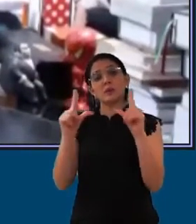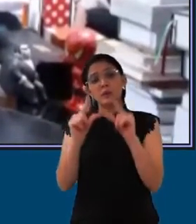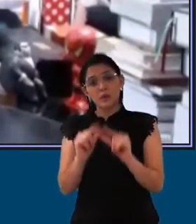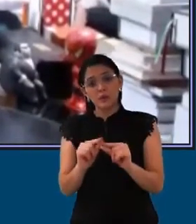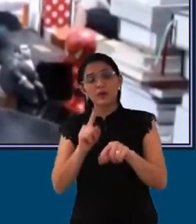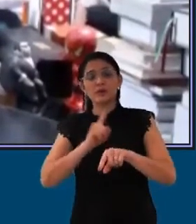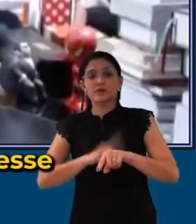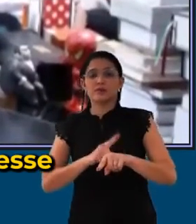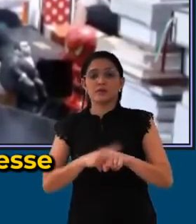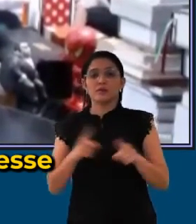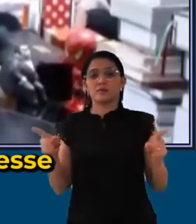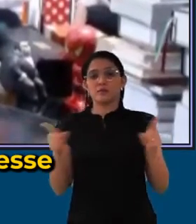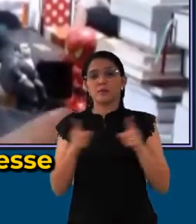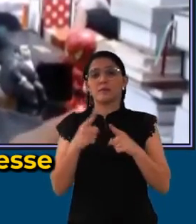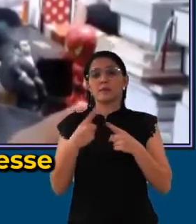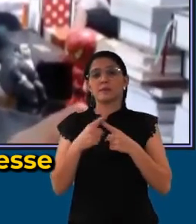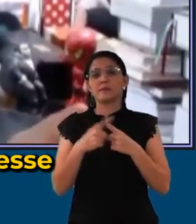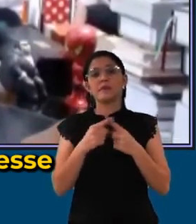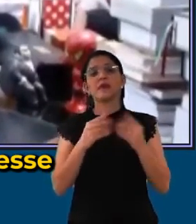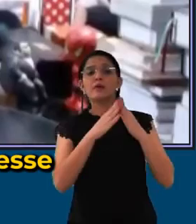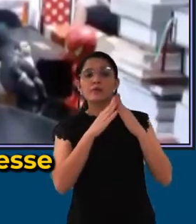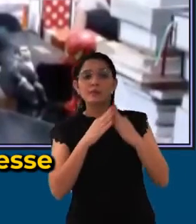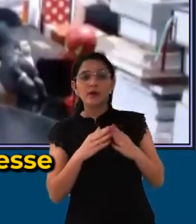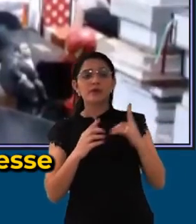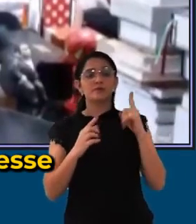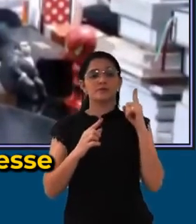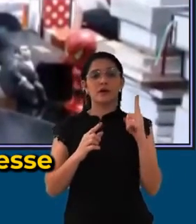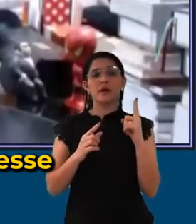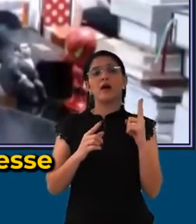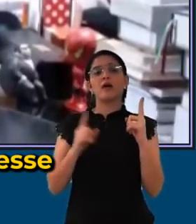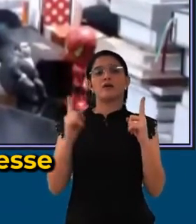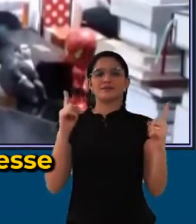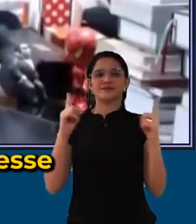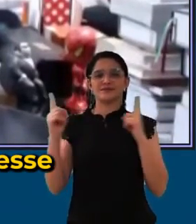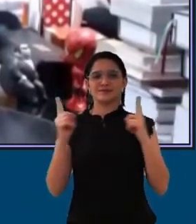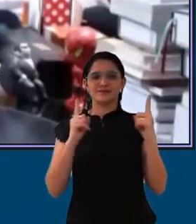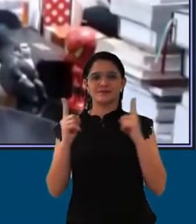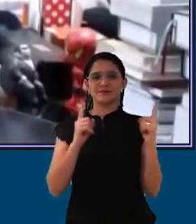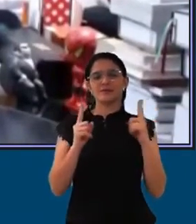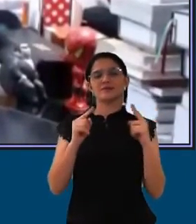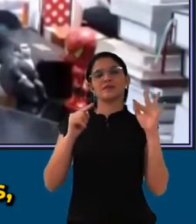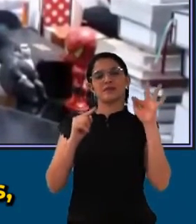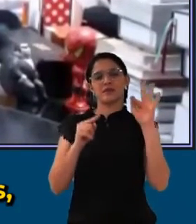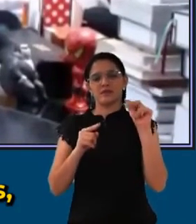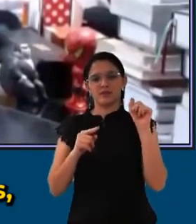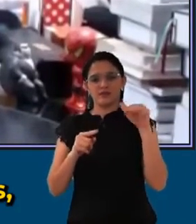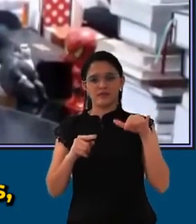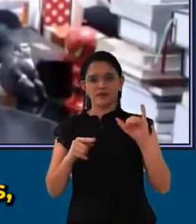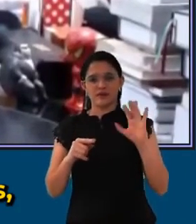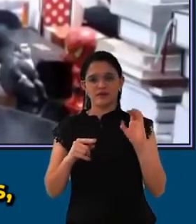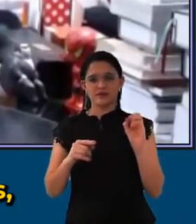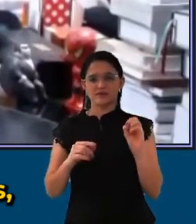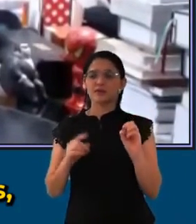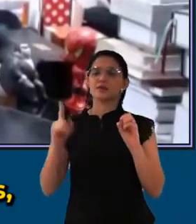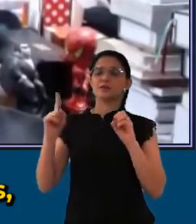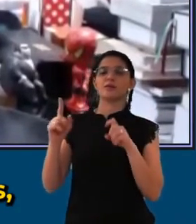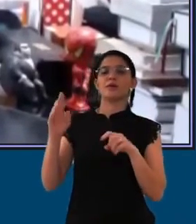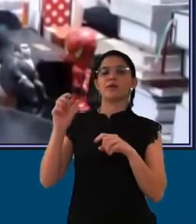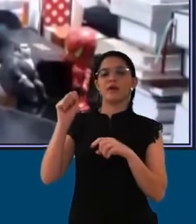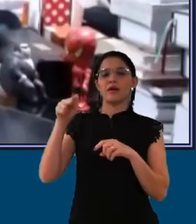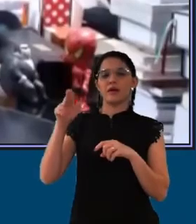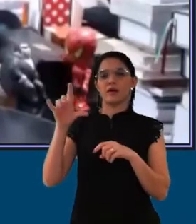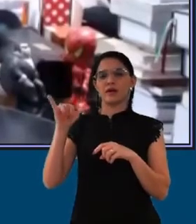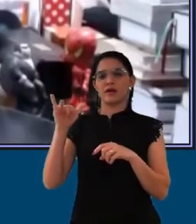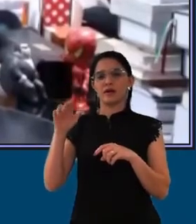Francisco, para indagar se concordariam da gente reduzir esse prazo. E aí a minha sugestão foi de 2